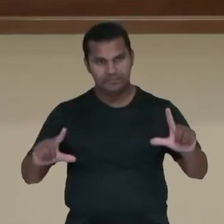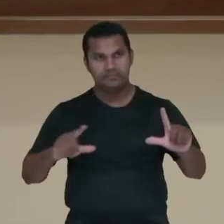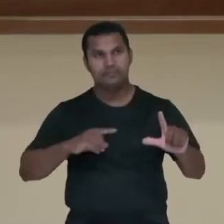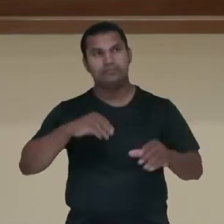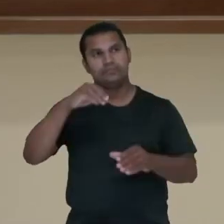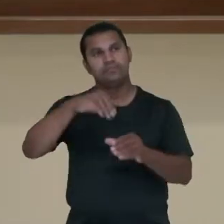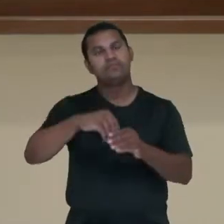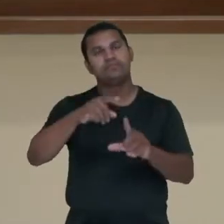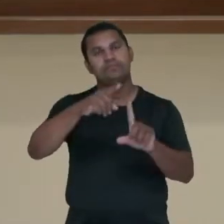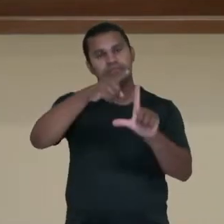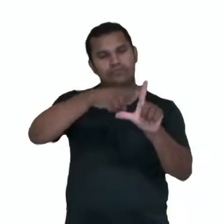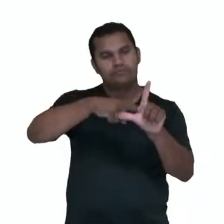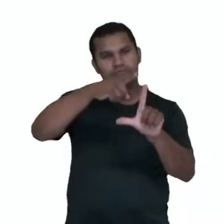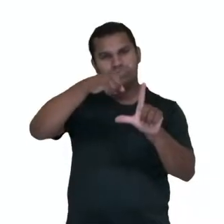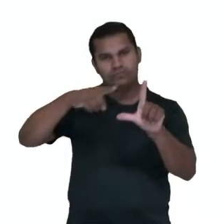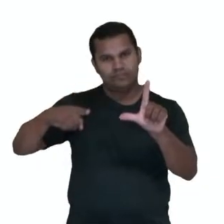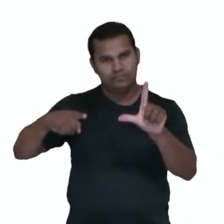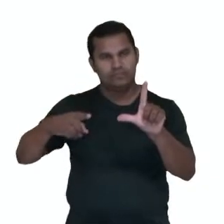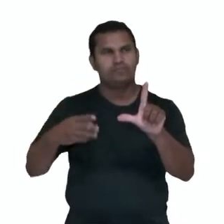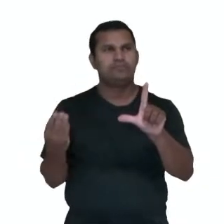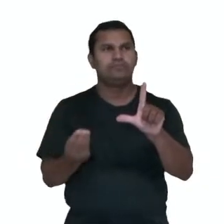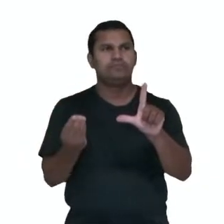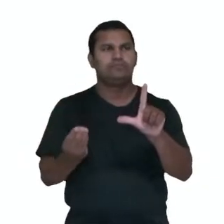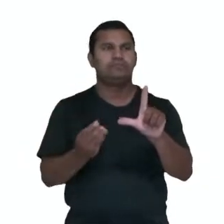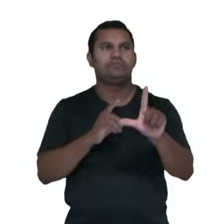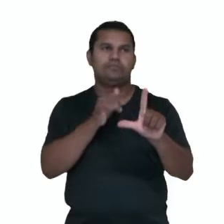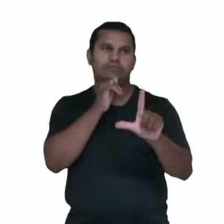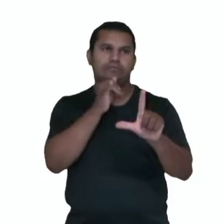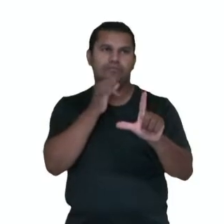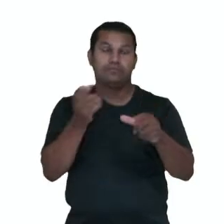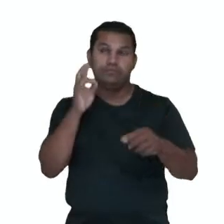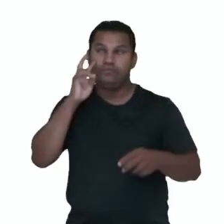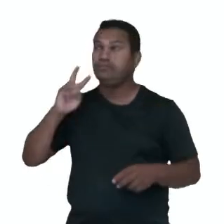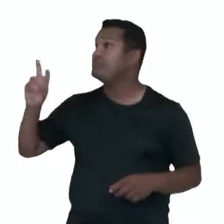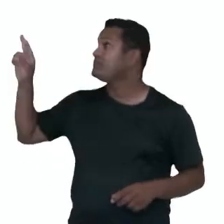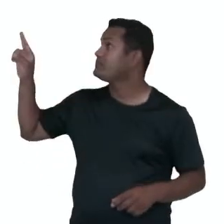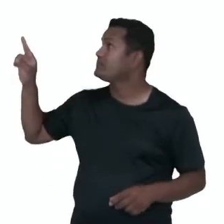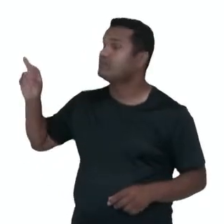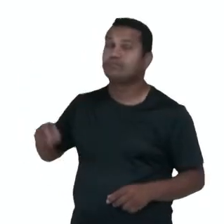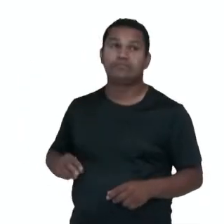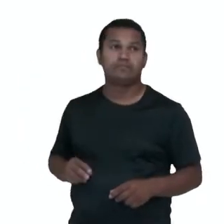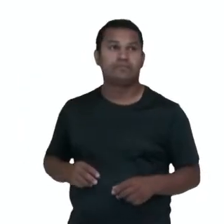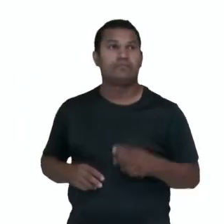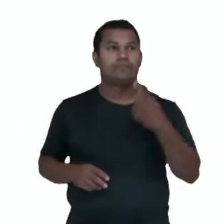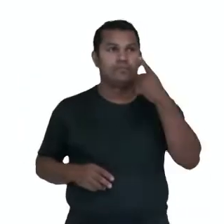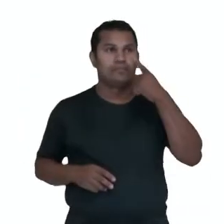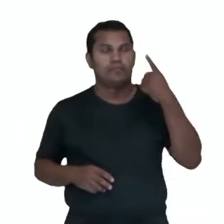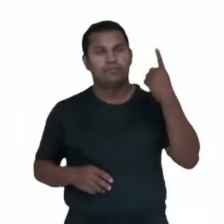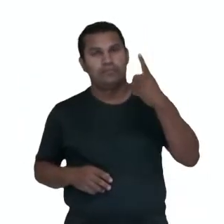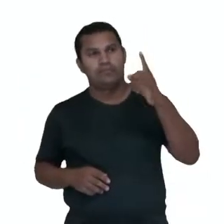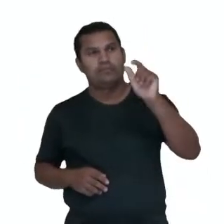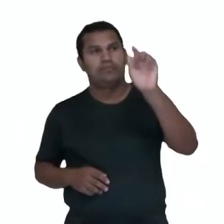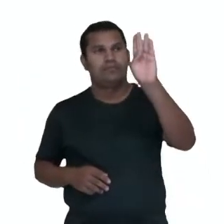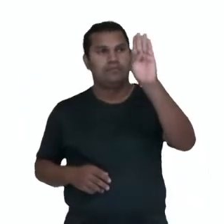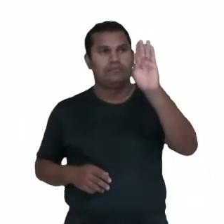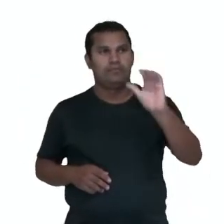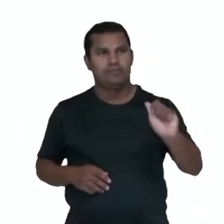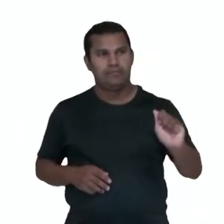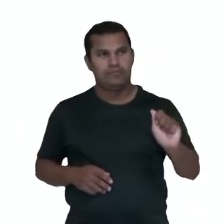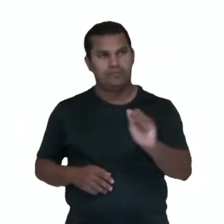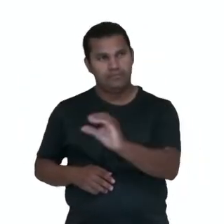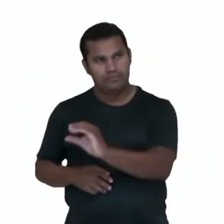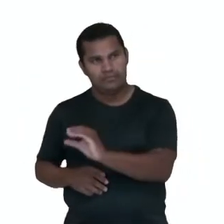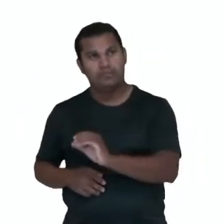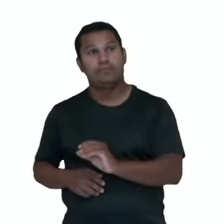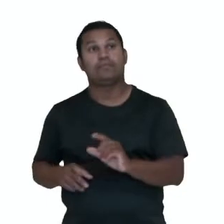comigo. Inicialmente, retornaremos os elementos de um triângulo retângulo. Lembrando que, dentro do triângulo retângulo, nós temos